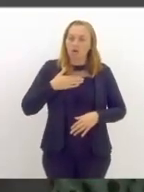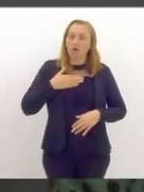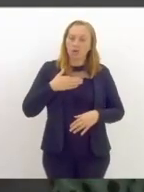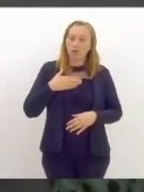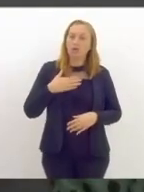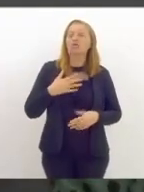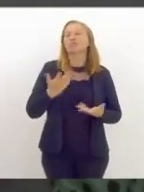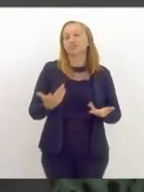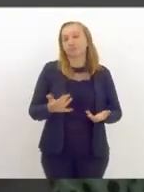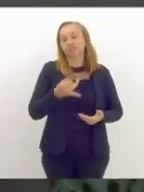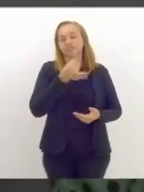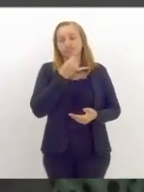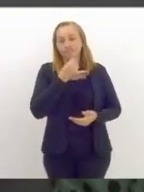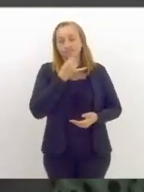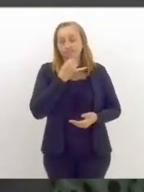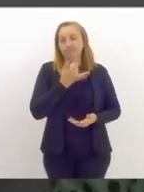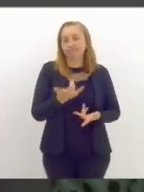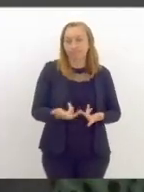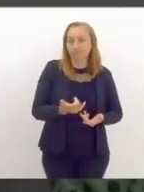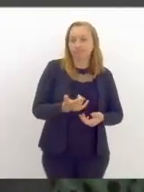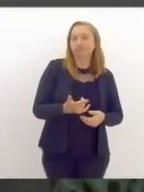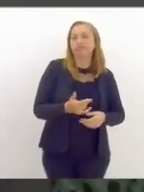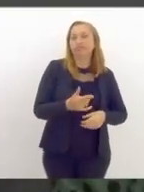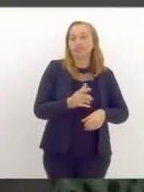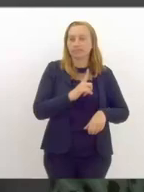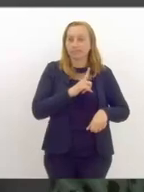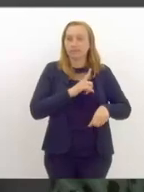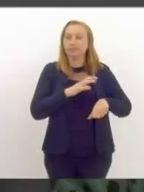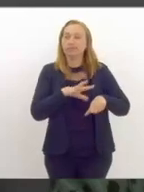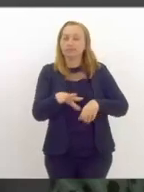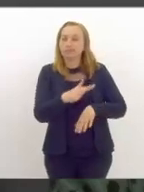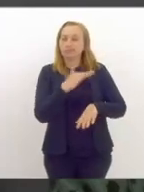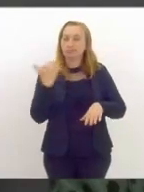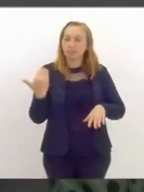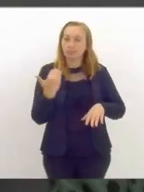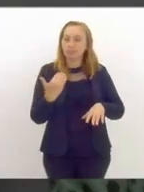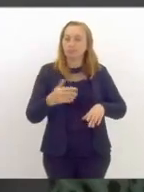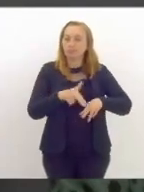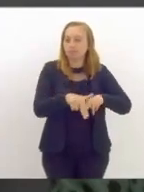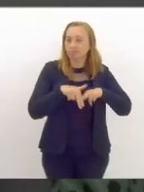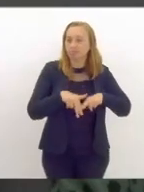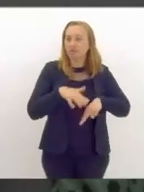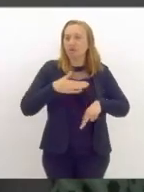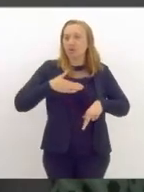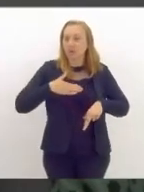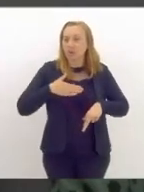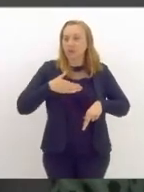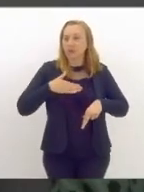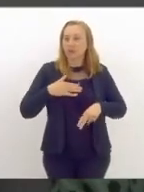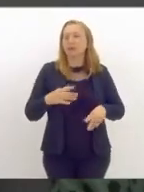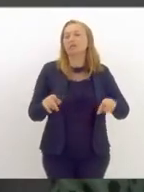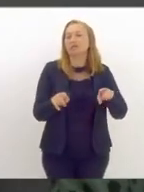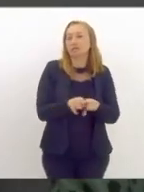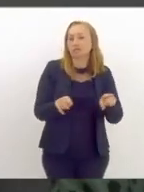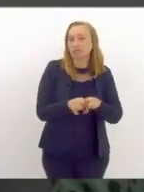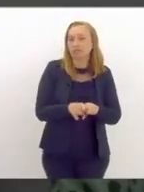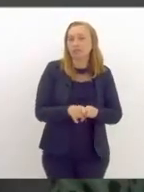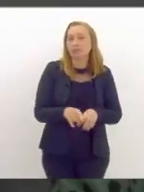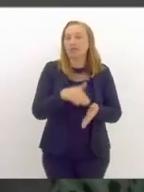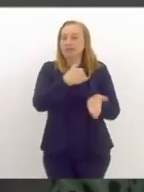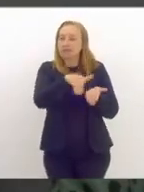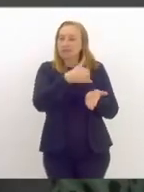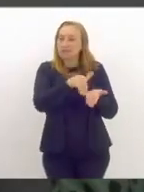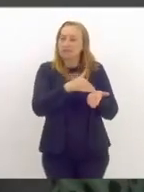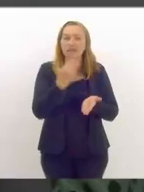tem indicadores muito altos de morte em razão da tuberculose, e fazendo, e acho que a secretaria entendeu bem